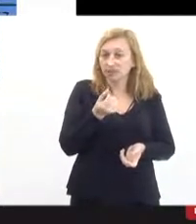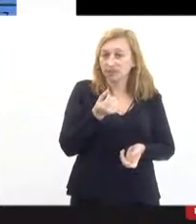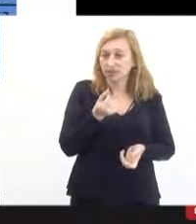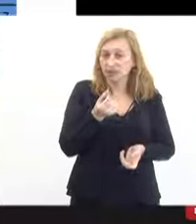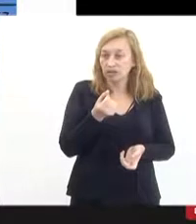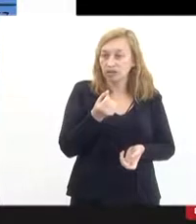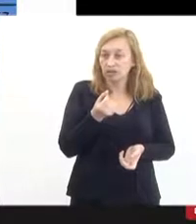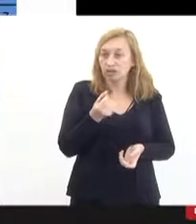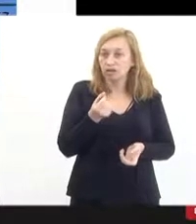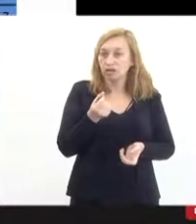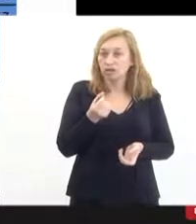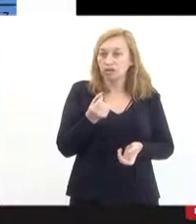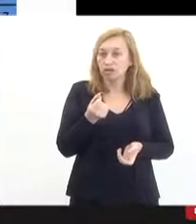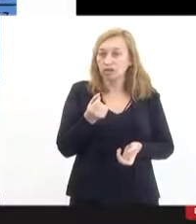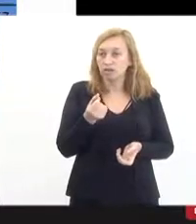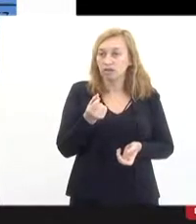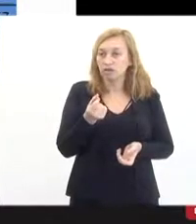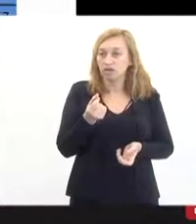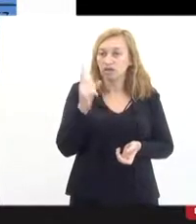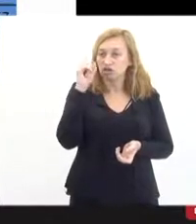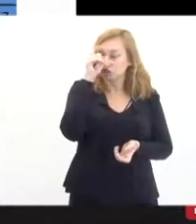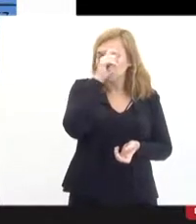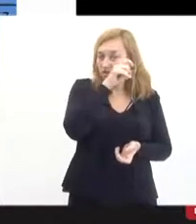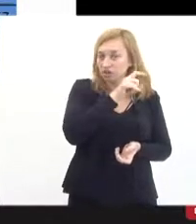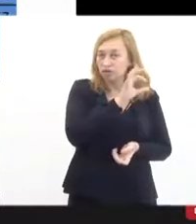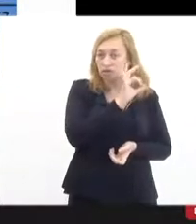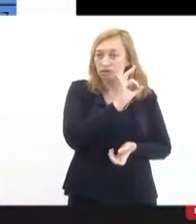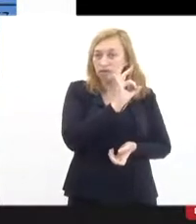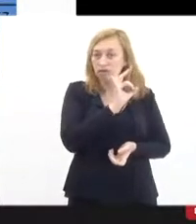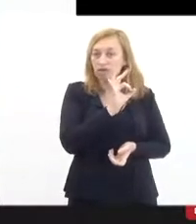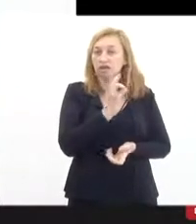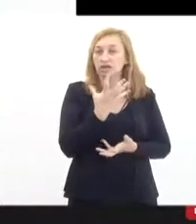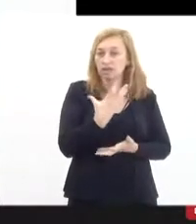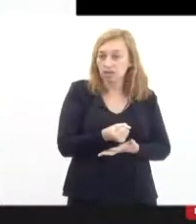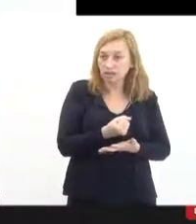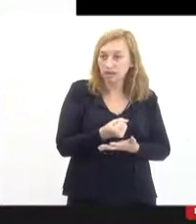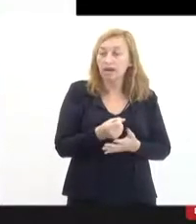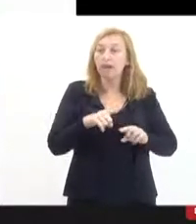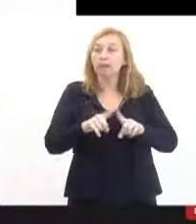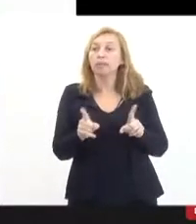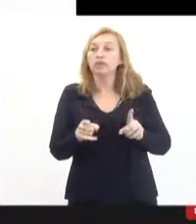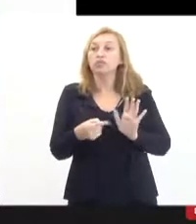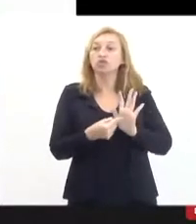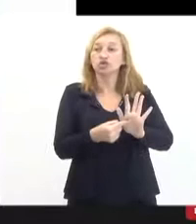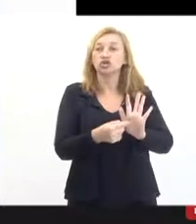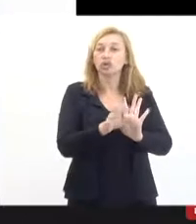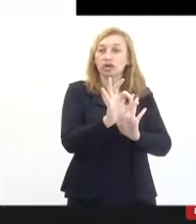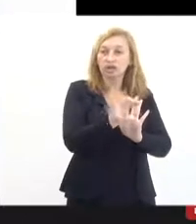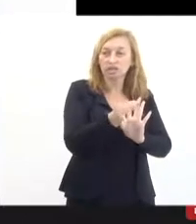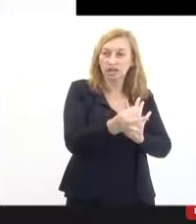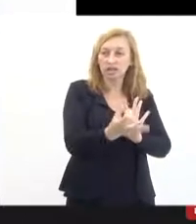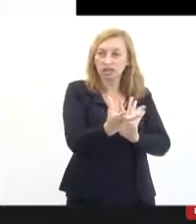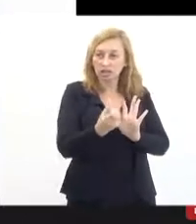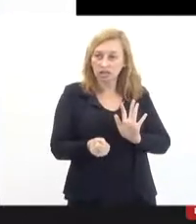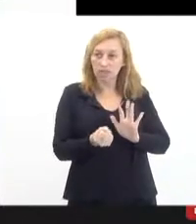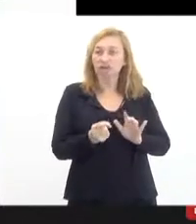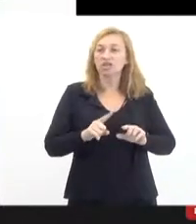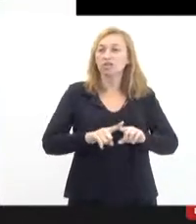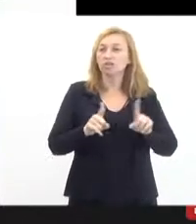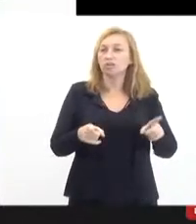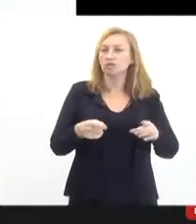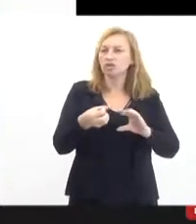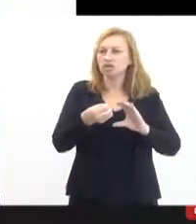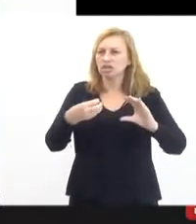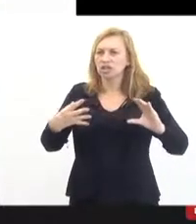somente aqueles créditos que foram considerados prováveis. Né? E aí a gente mostra a importância dessa classificação